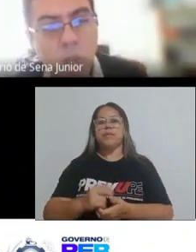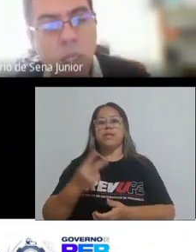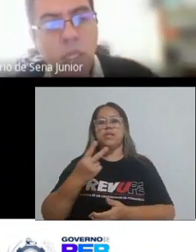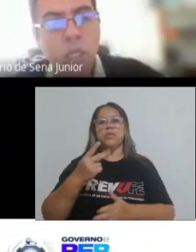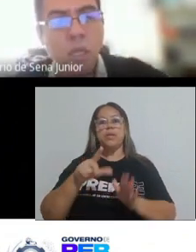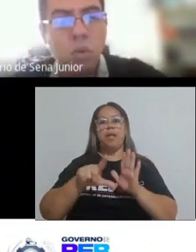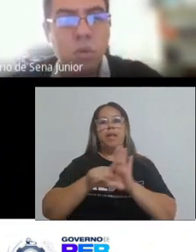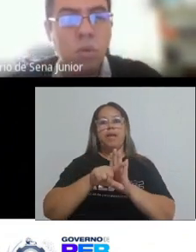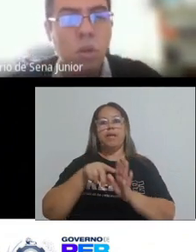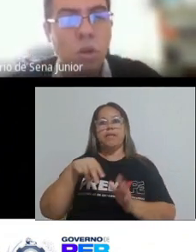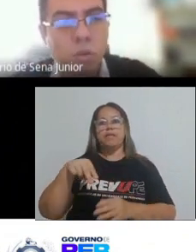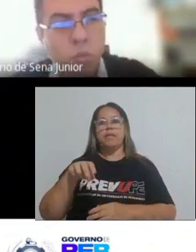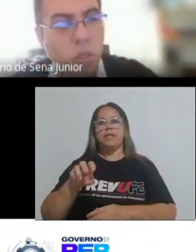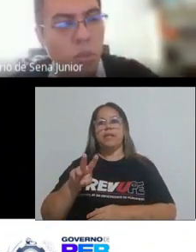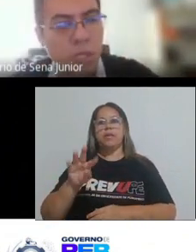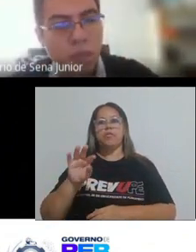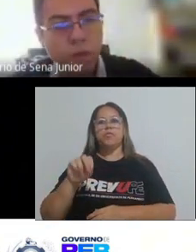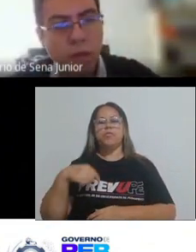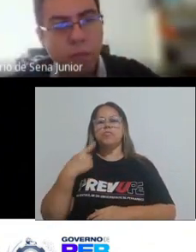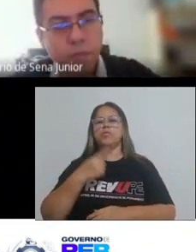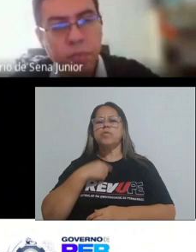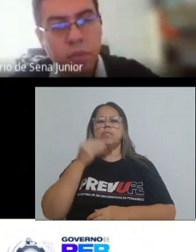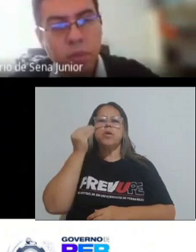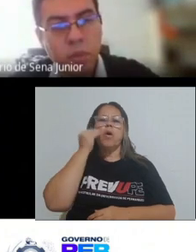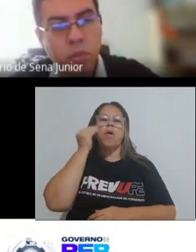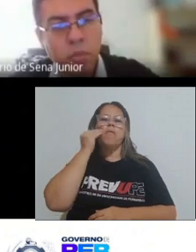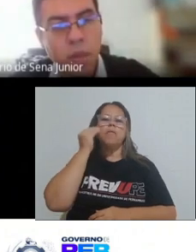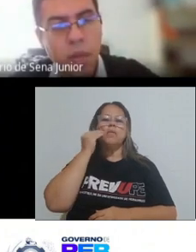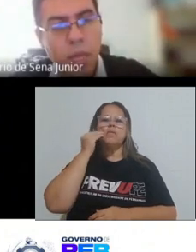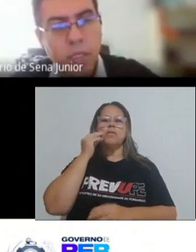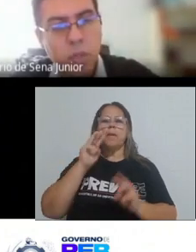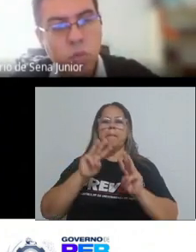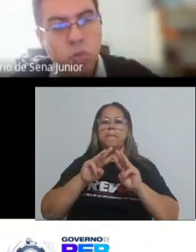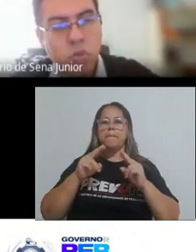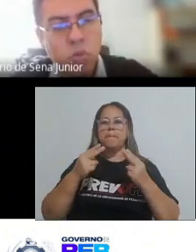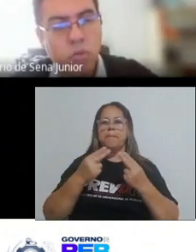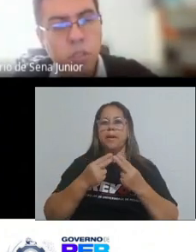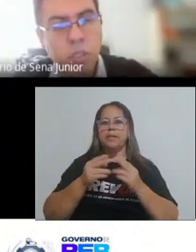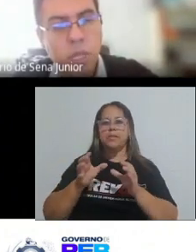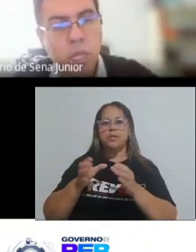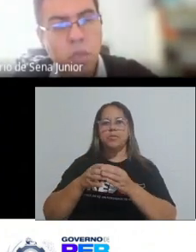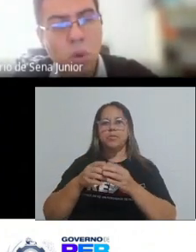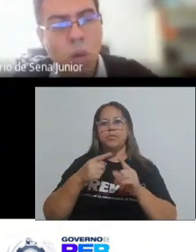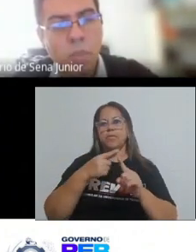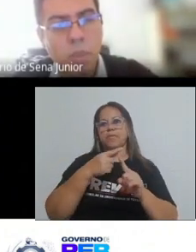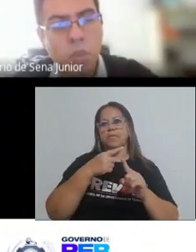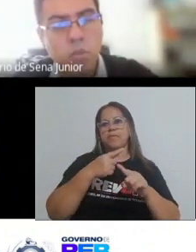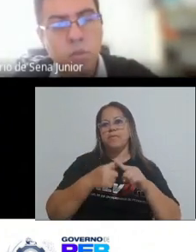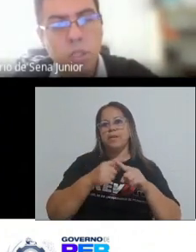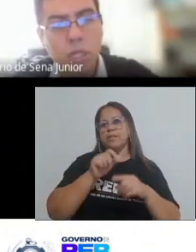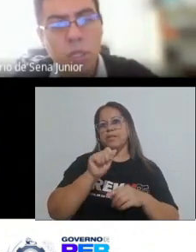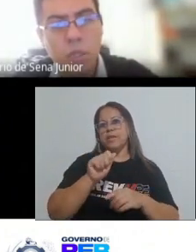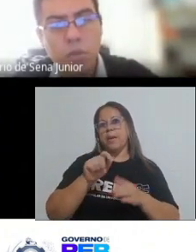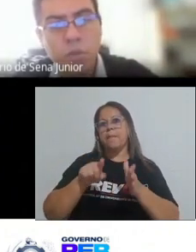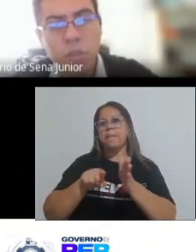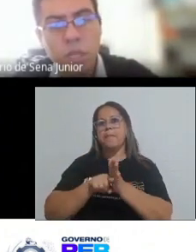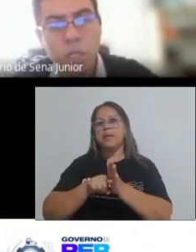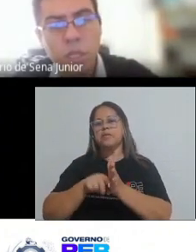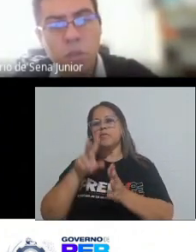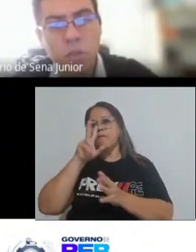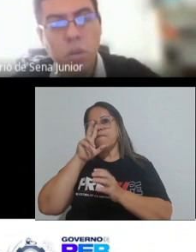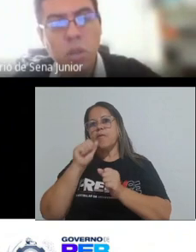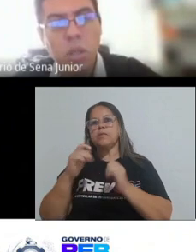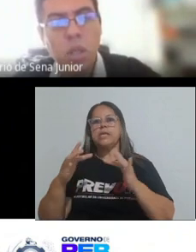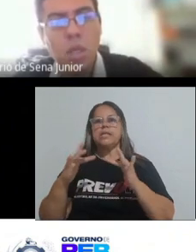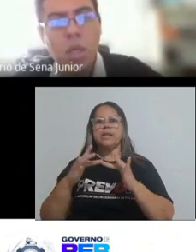segunda lei de Newton vamos observar massa do conjunto vezes A é igual a menos força de atrito. A força de